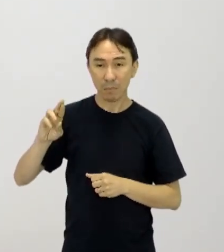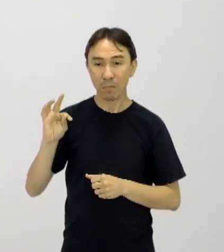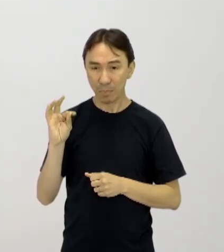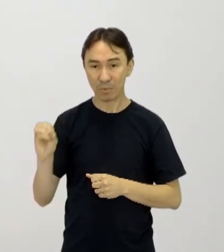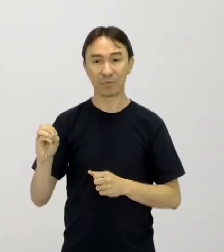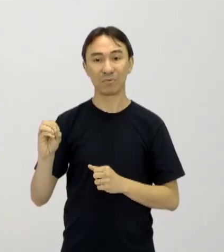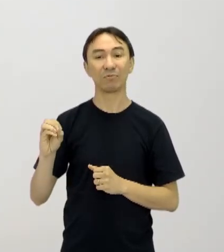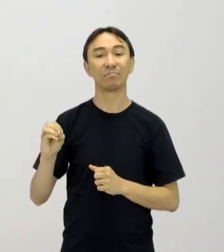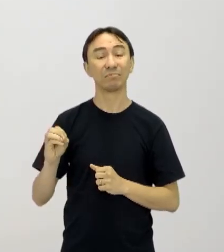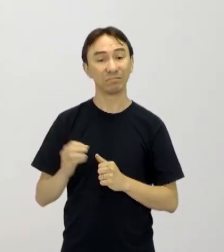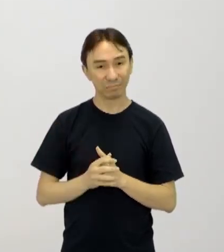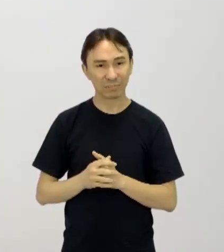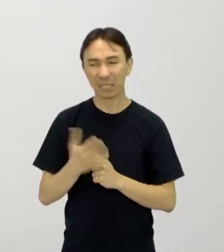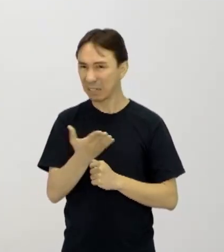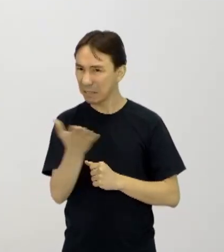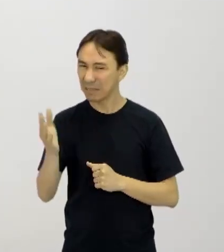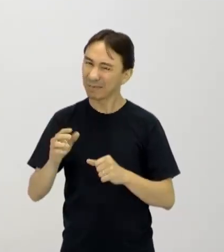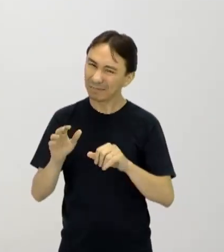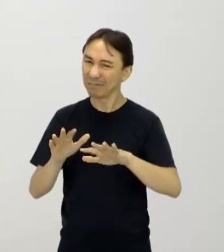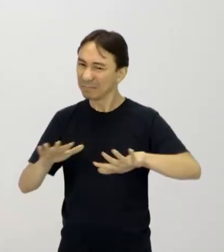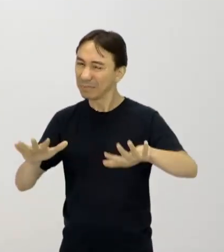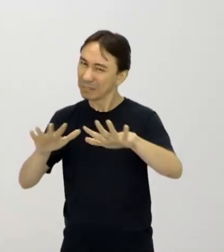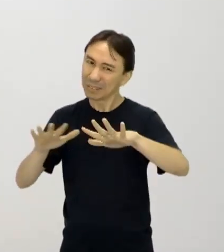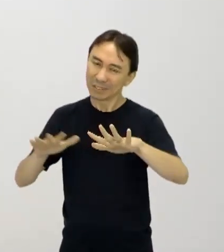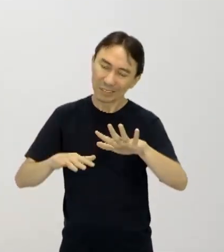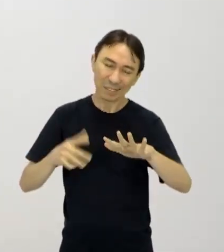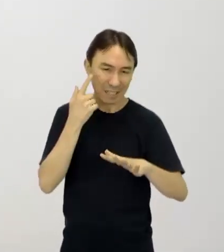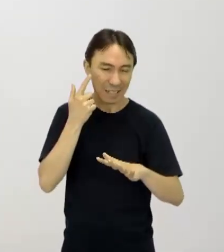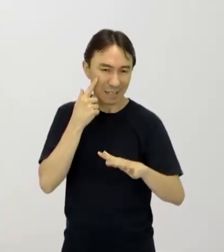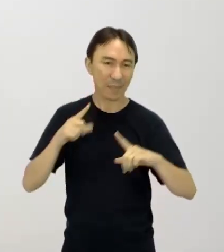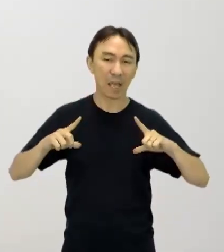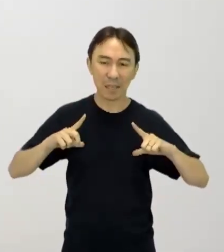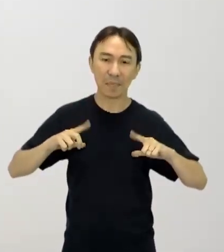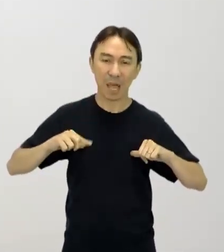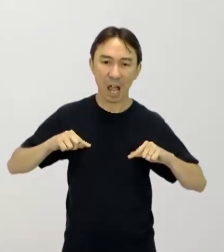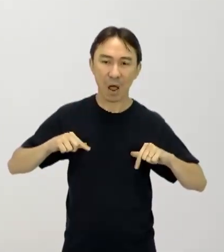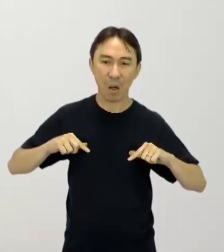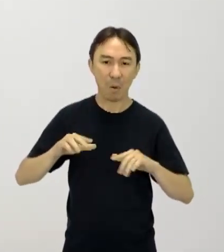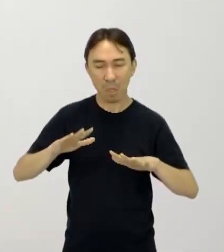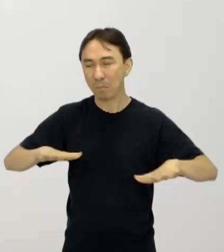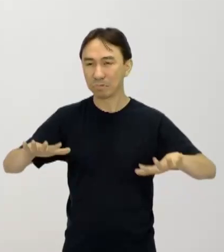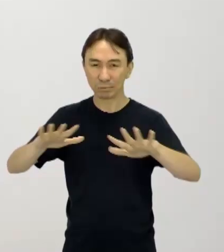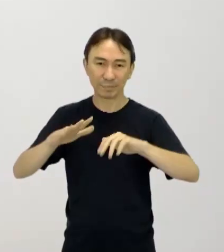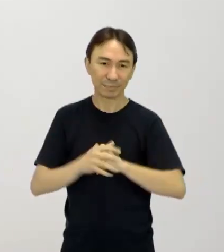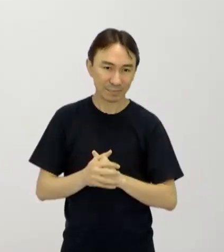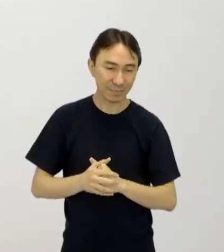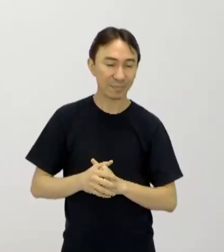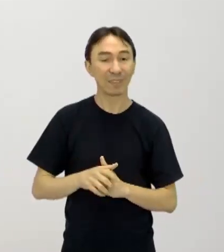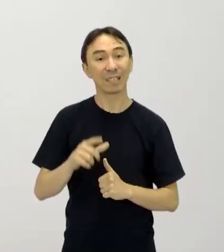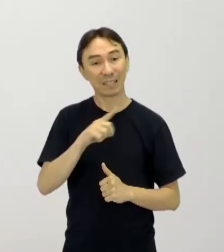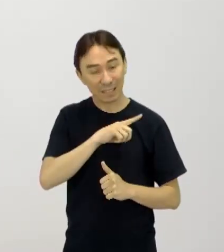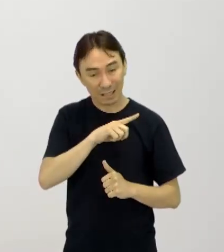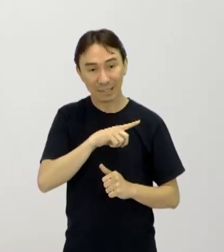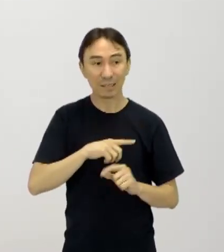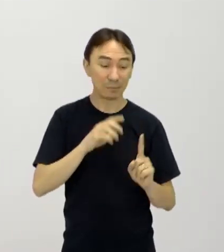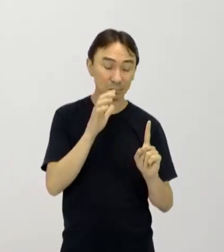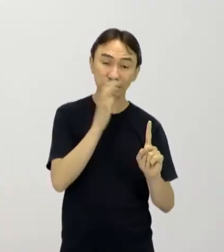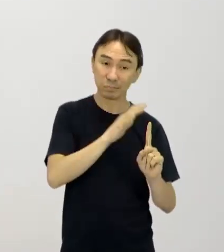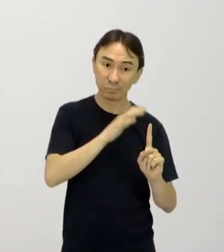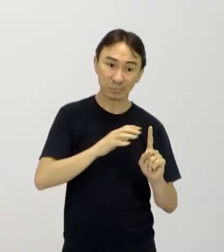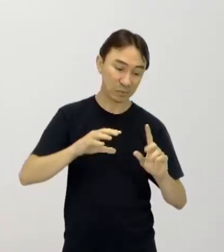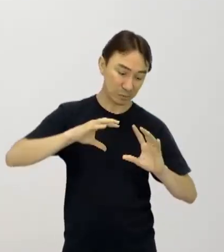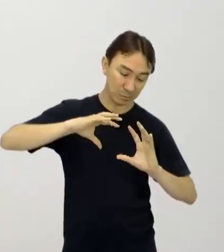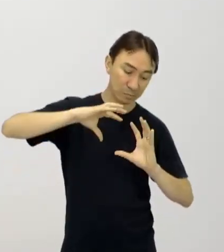tal, onde inclusive é o ponto mais baixo e onde a pressão atmosférica é maior. Maior